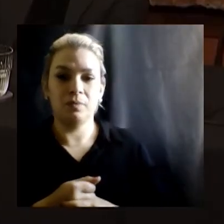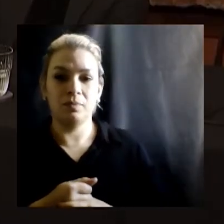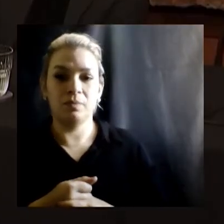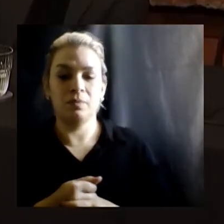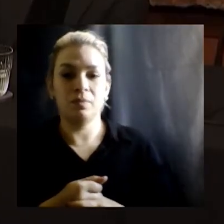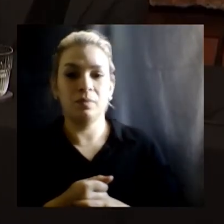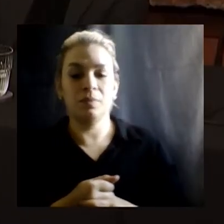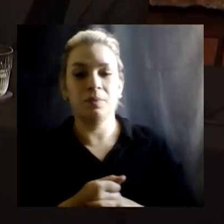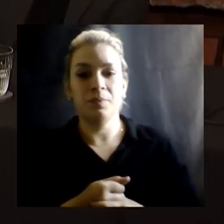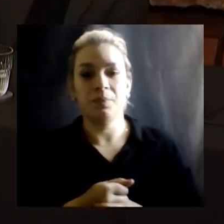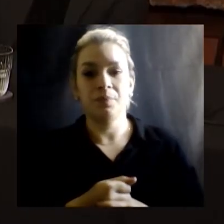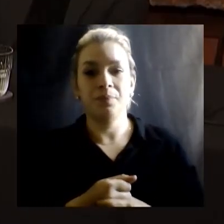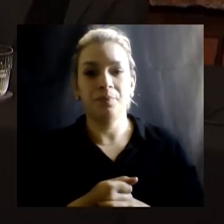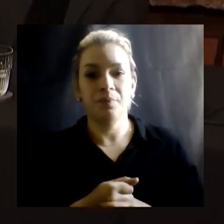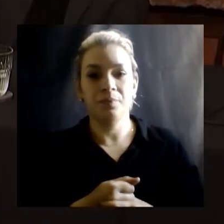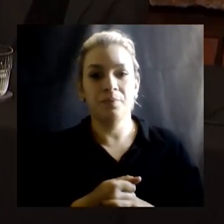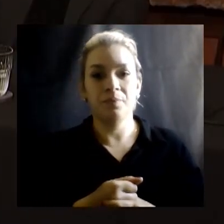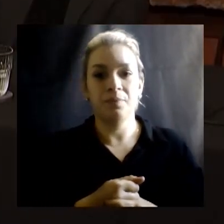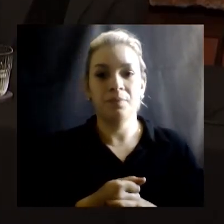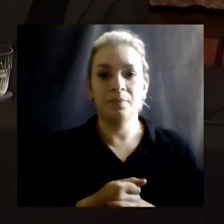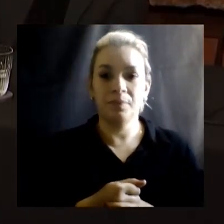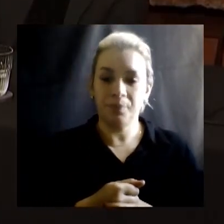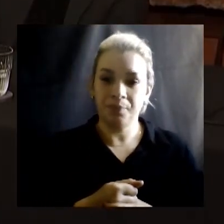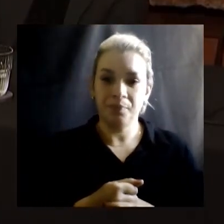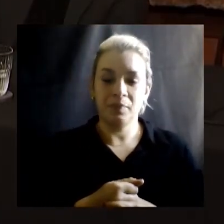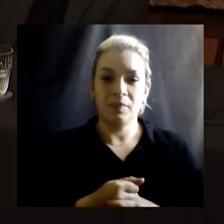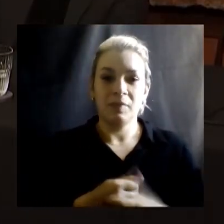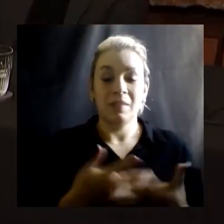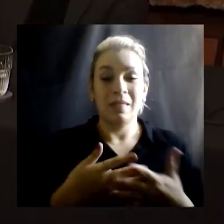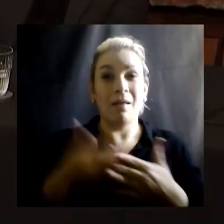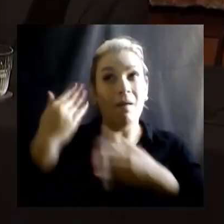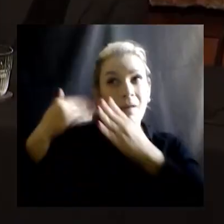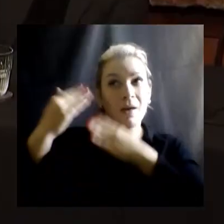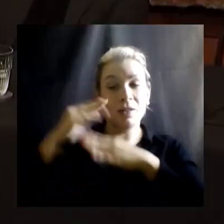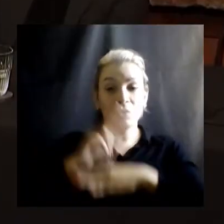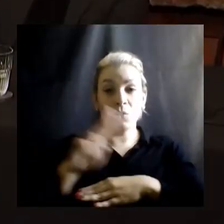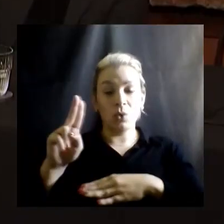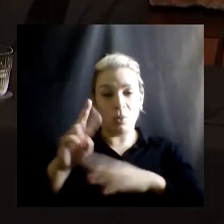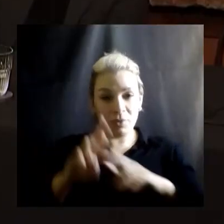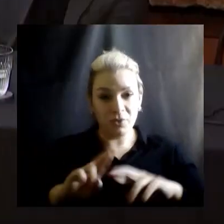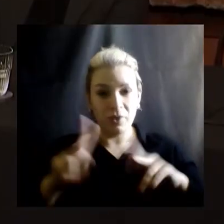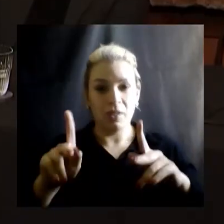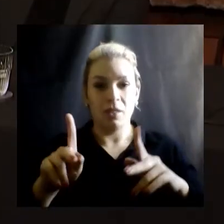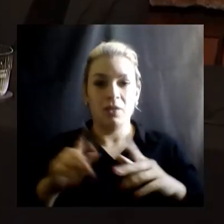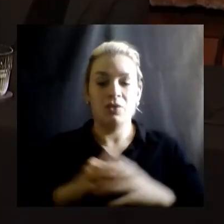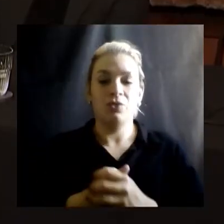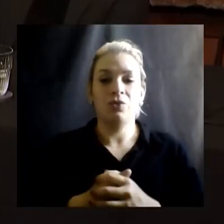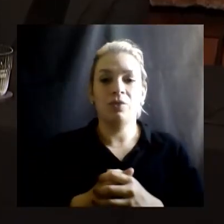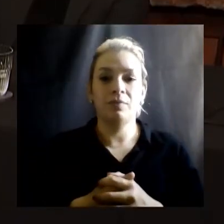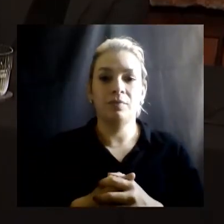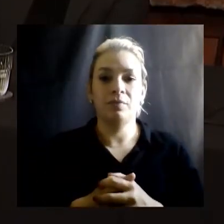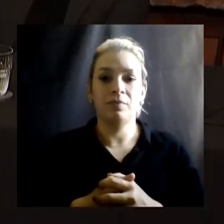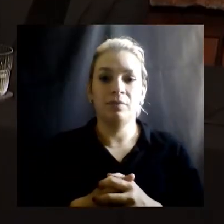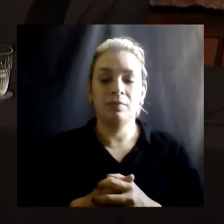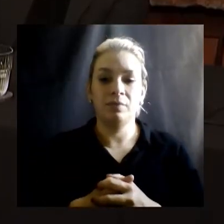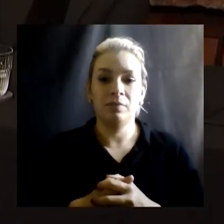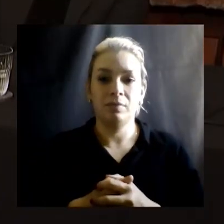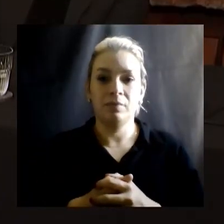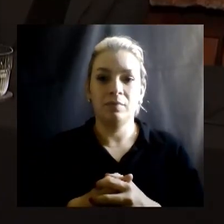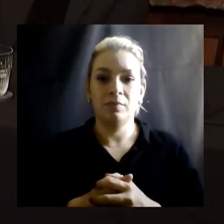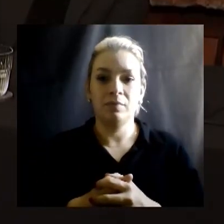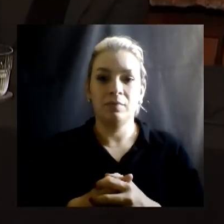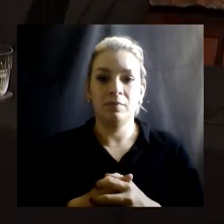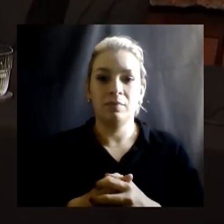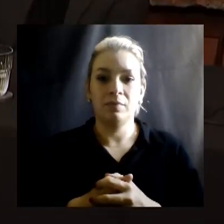tem hoje, né? Porque era só um diploma de mérito gastronômico, mas é muito importante fazer o registro, já que talvez esse seja um dos